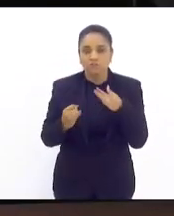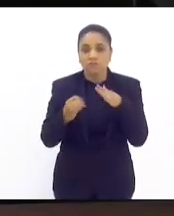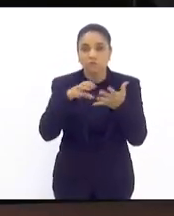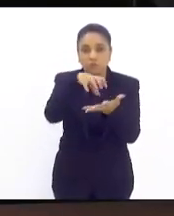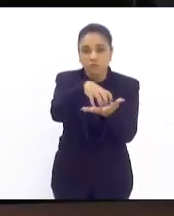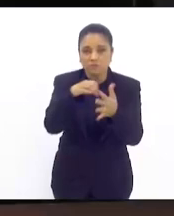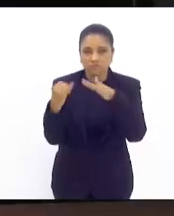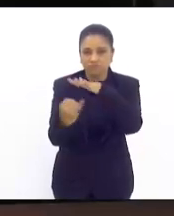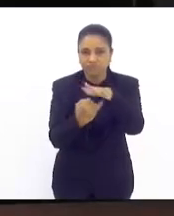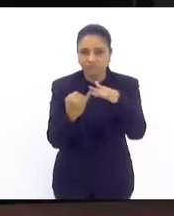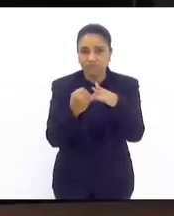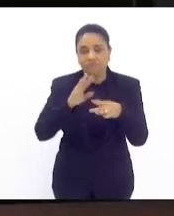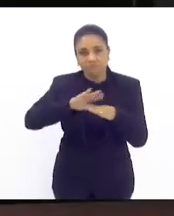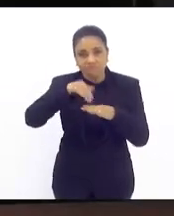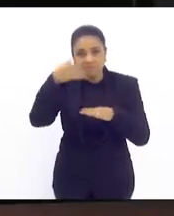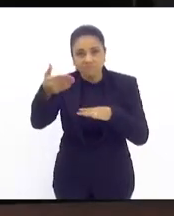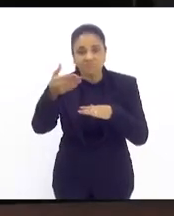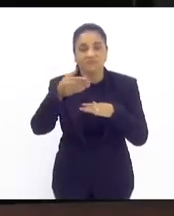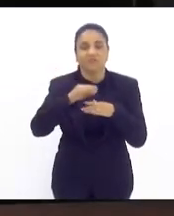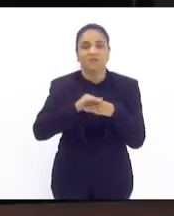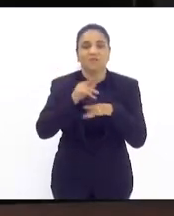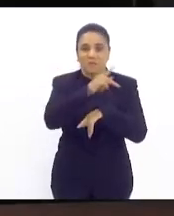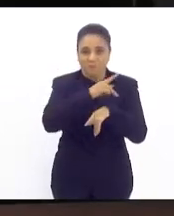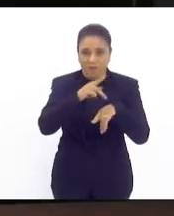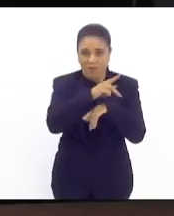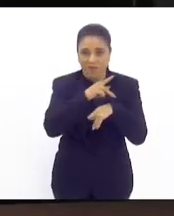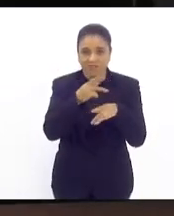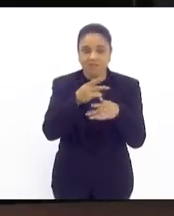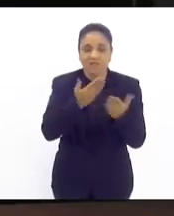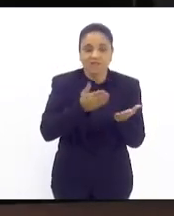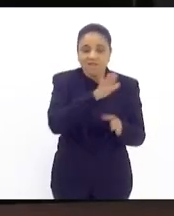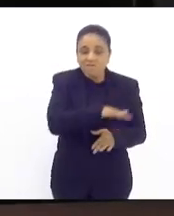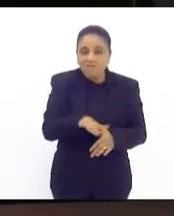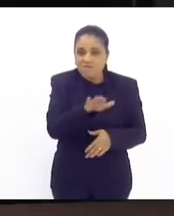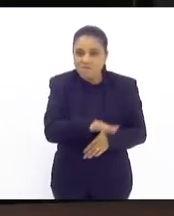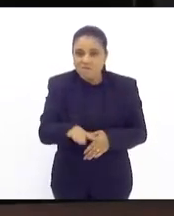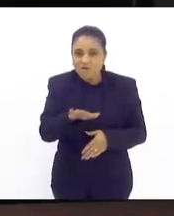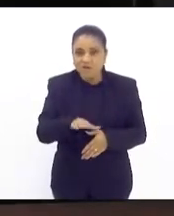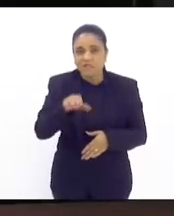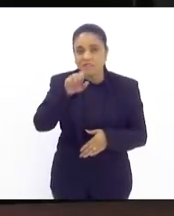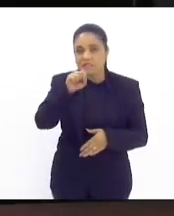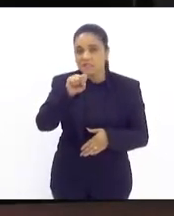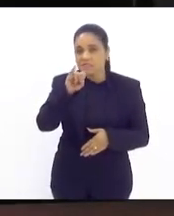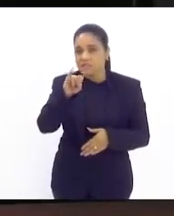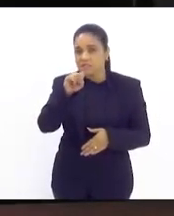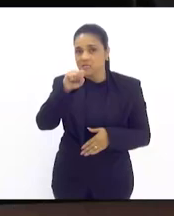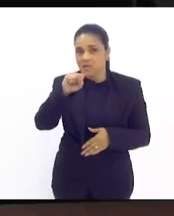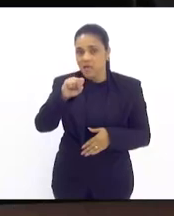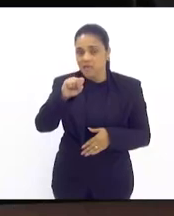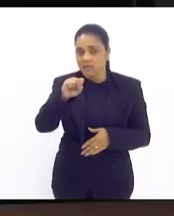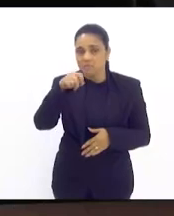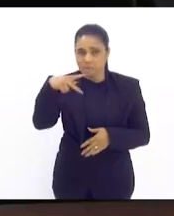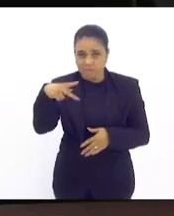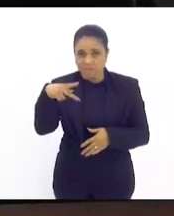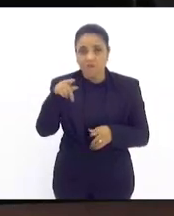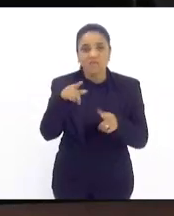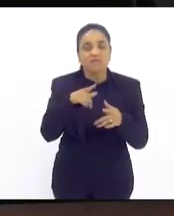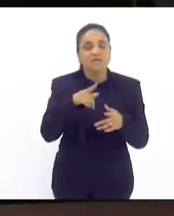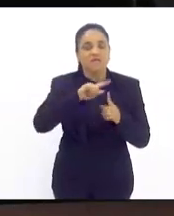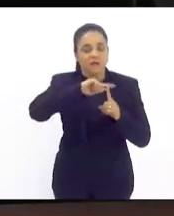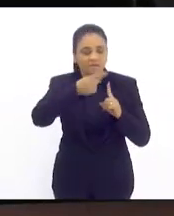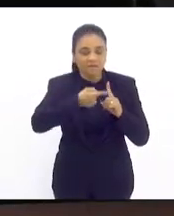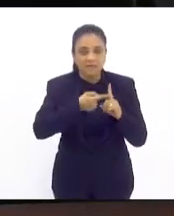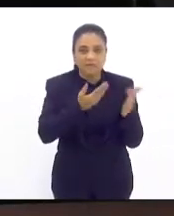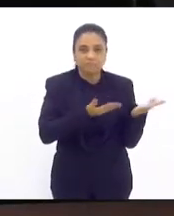e pesquisa sobre a infância é o ciesp é intitulado gravidez na adolescência e